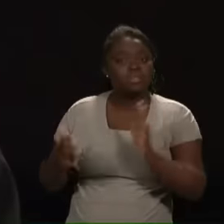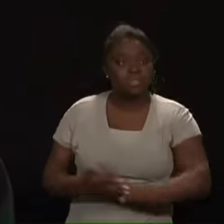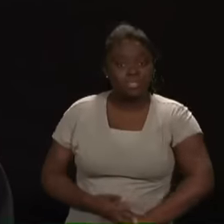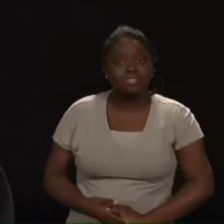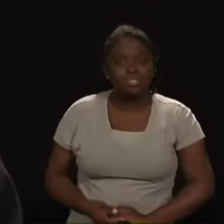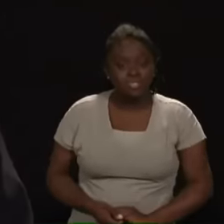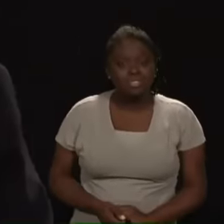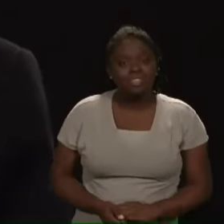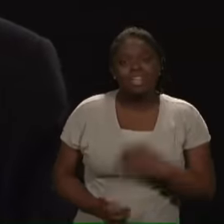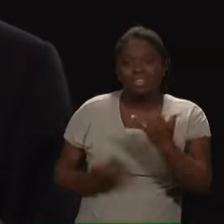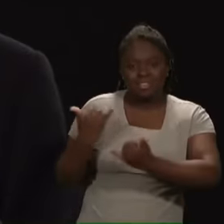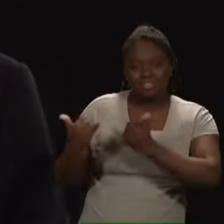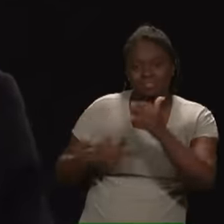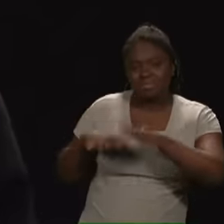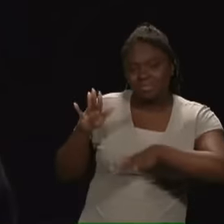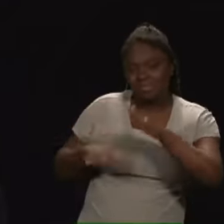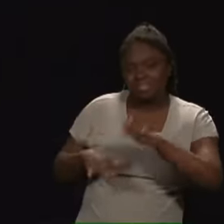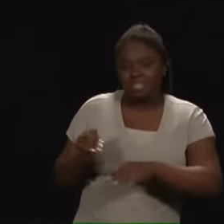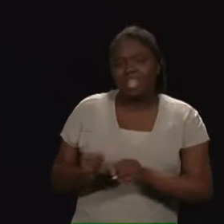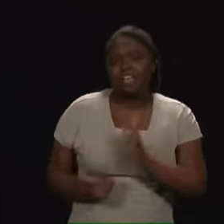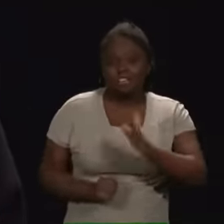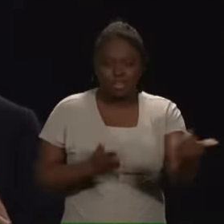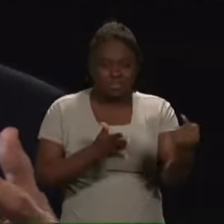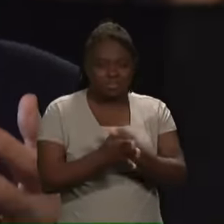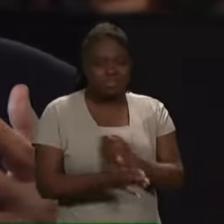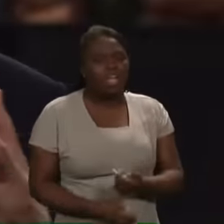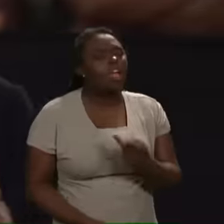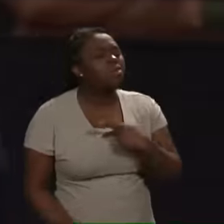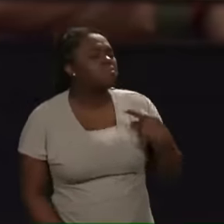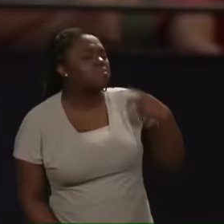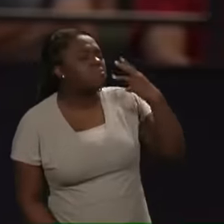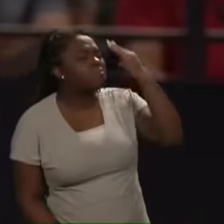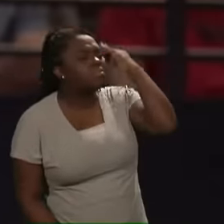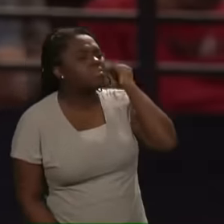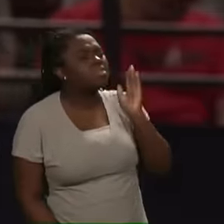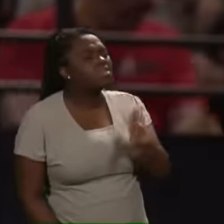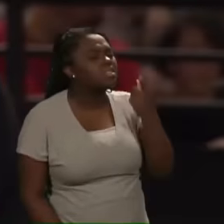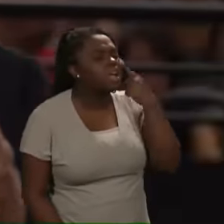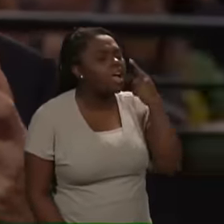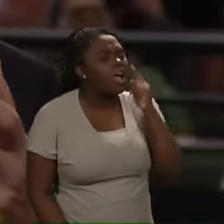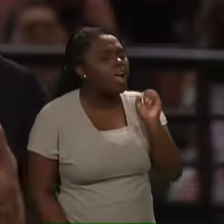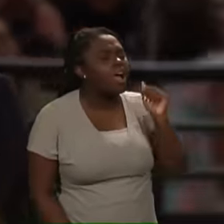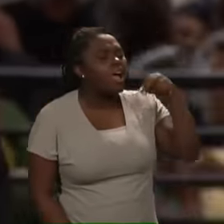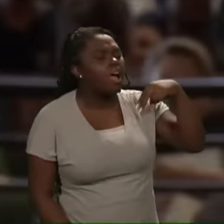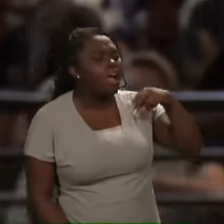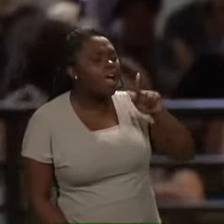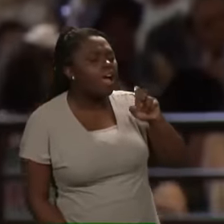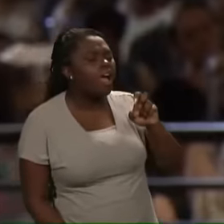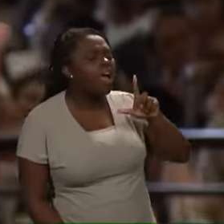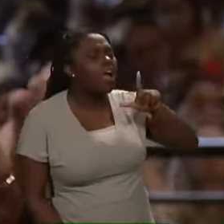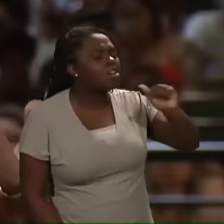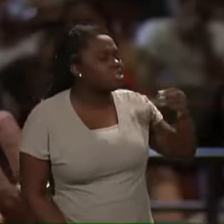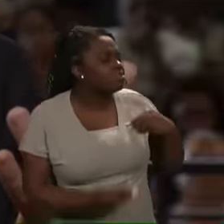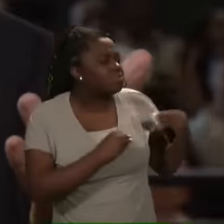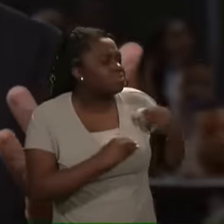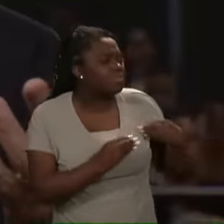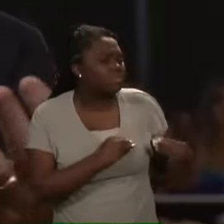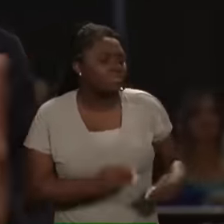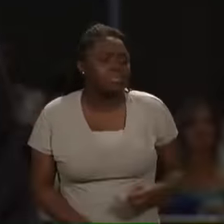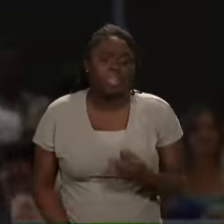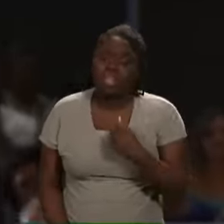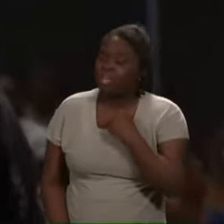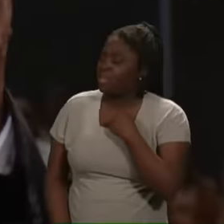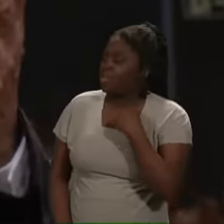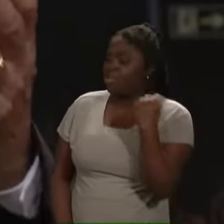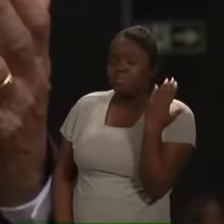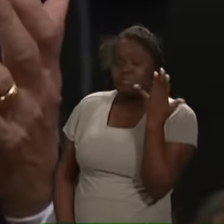Até brinco assim, alguém já perguntou para mim assim: mas você já viu a Ângela pecar? Eu falei: se eu já vi, eu não sei, mas que